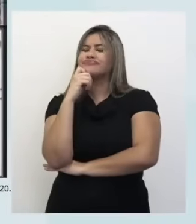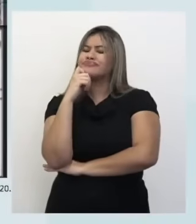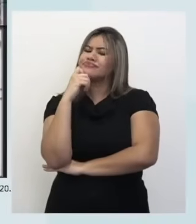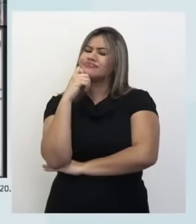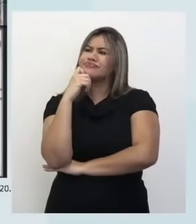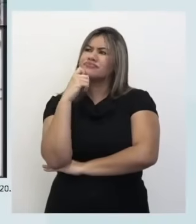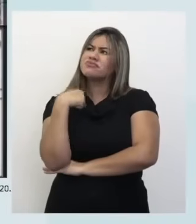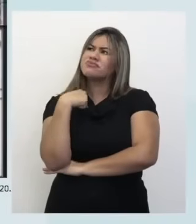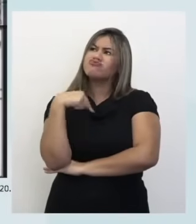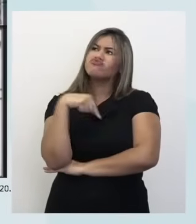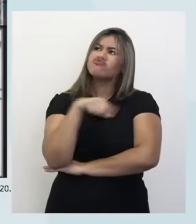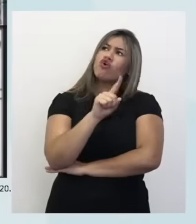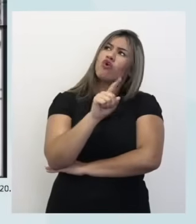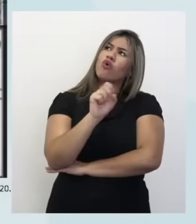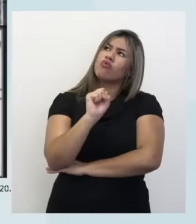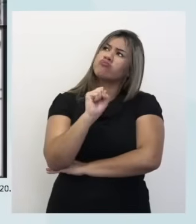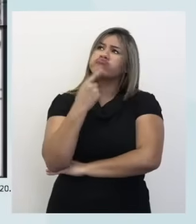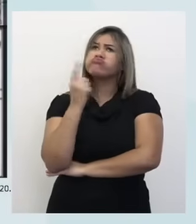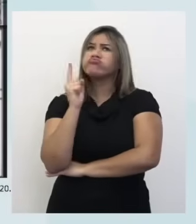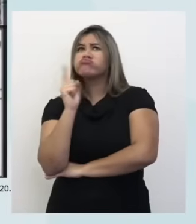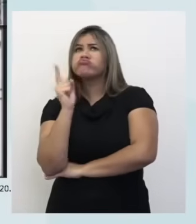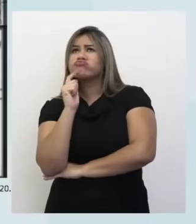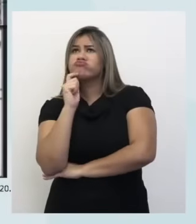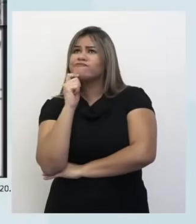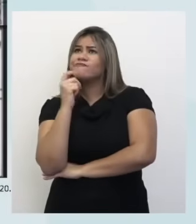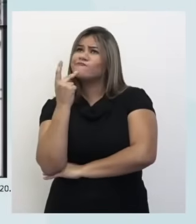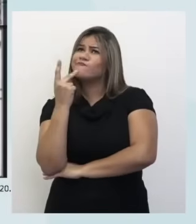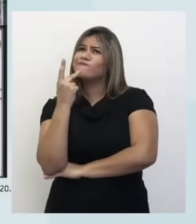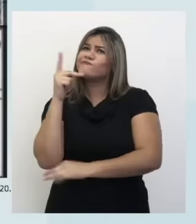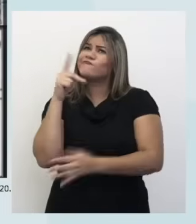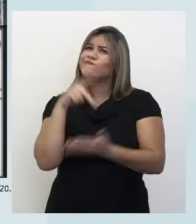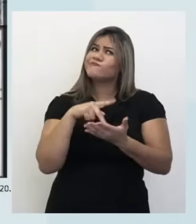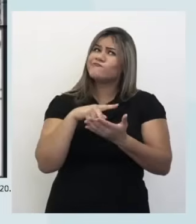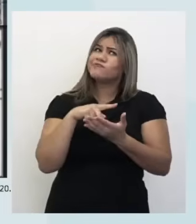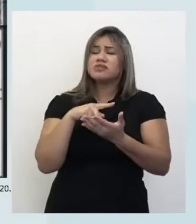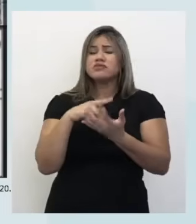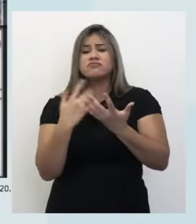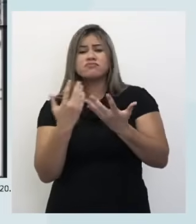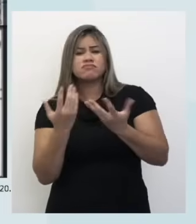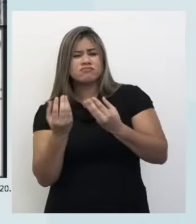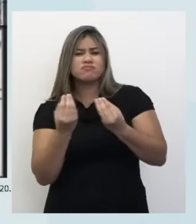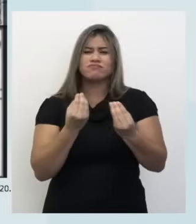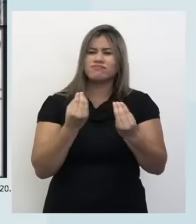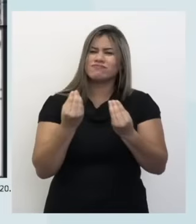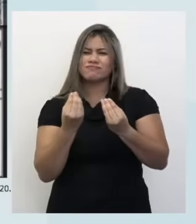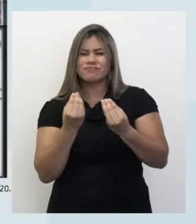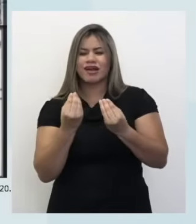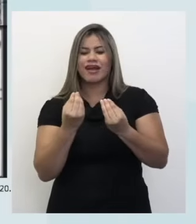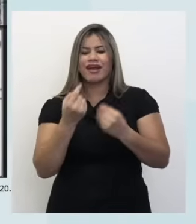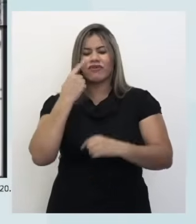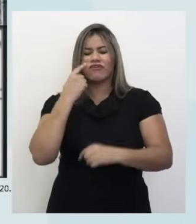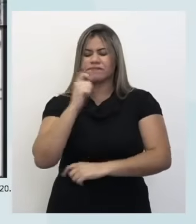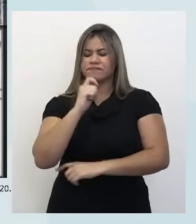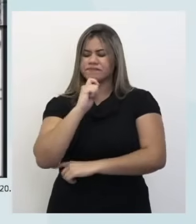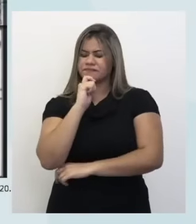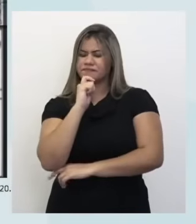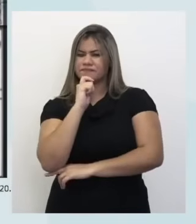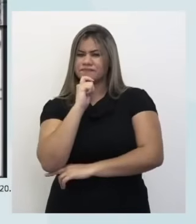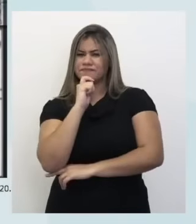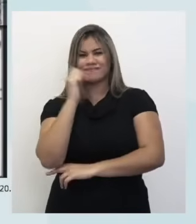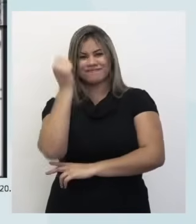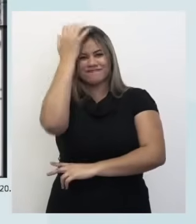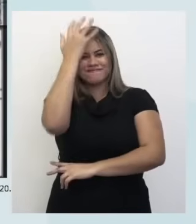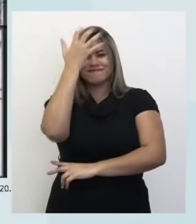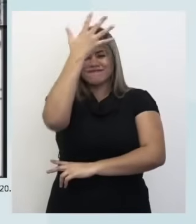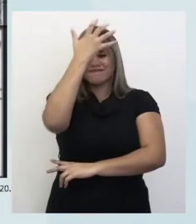será que eu vou? Ela tá falando verdade, né? Ele, é isso mesmo? Ele ainda faz uma carinha assim, ó, cabelinho arrepiado,